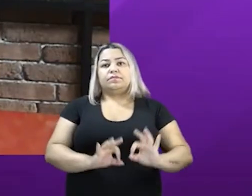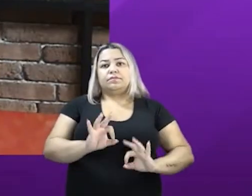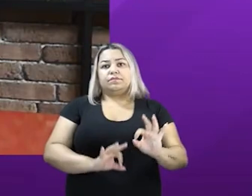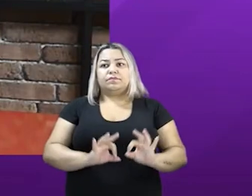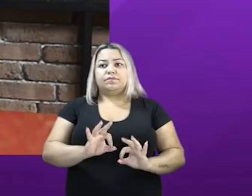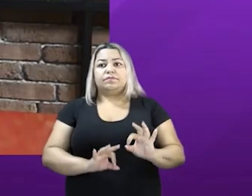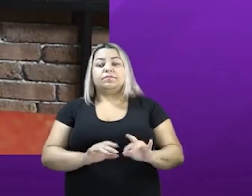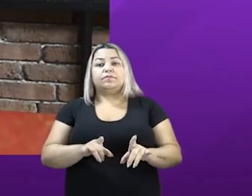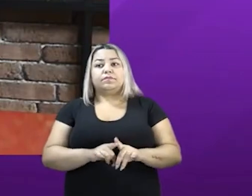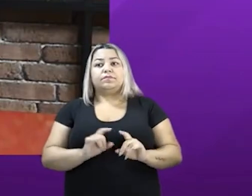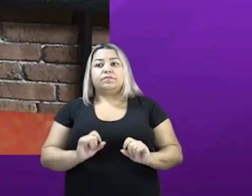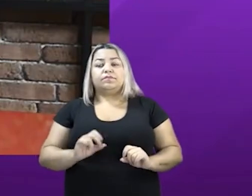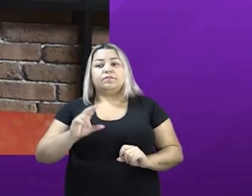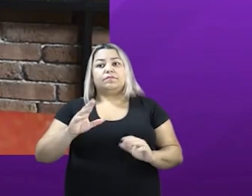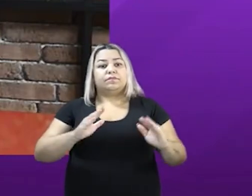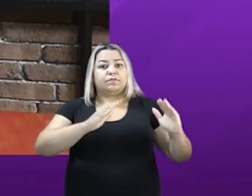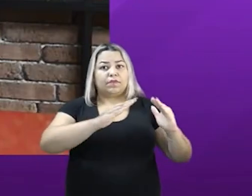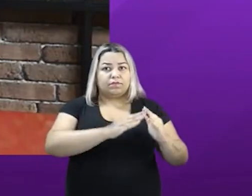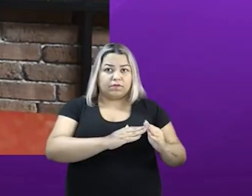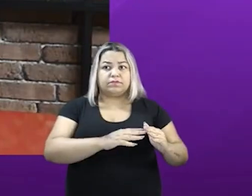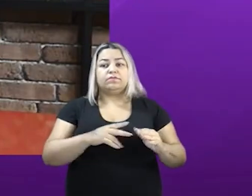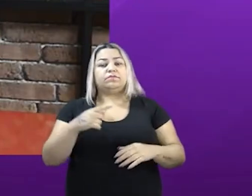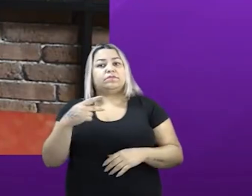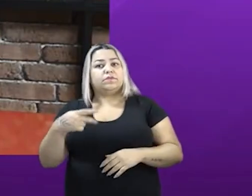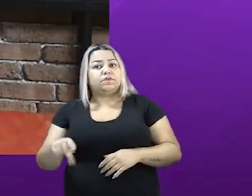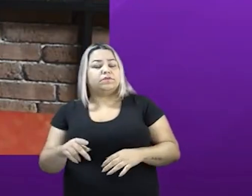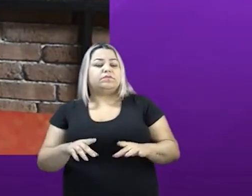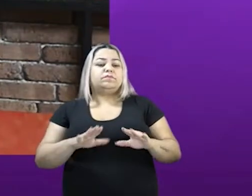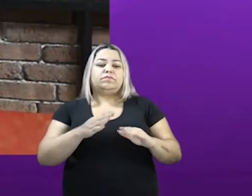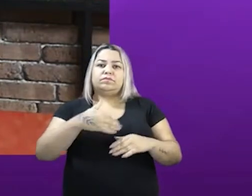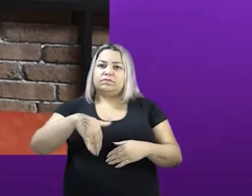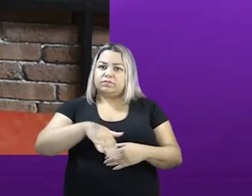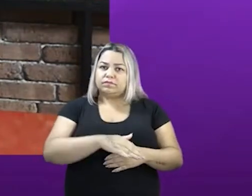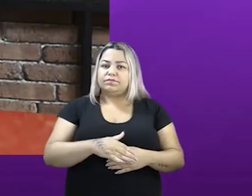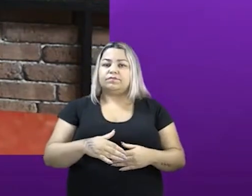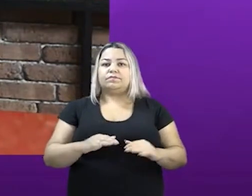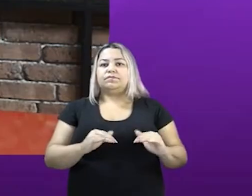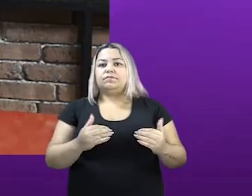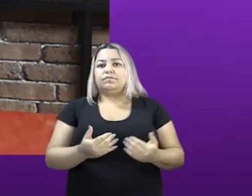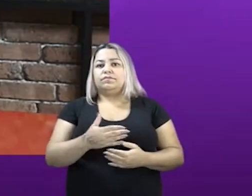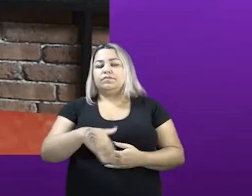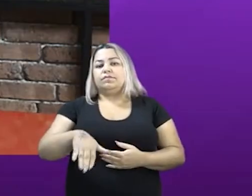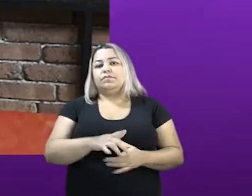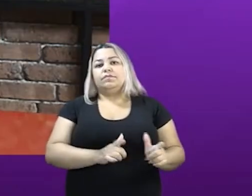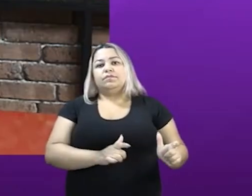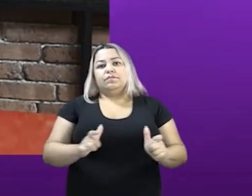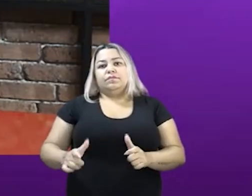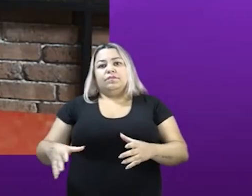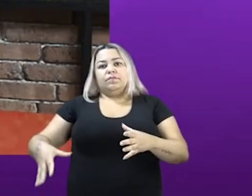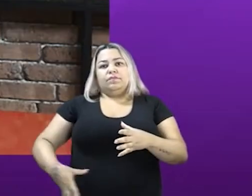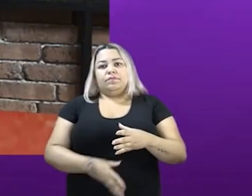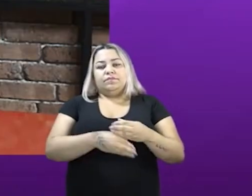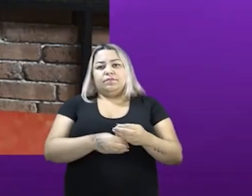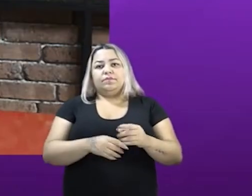coletiva, assim, sabe? Seja na sua casa, seja na sua comunidade, seja enfim, nos espaços que você estiver